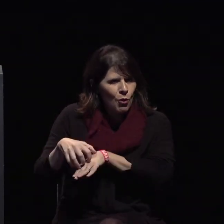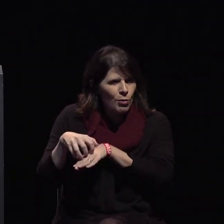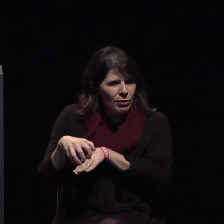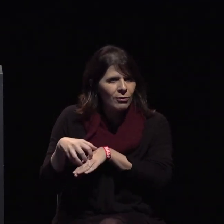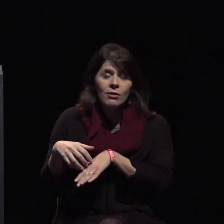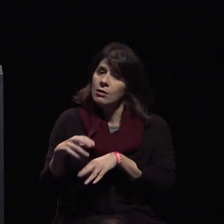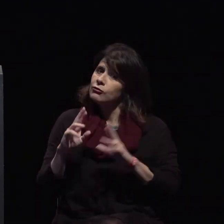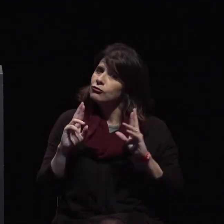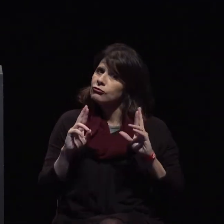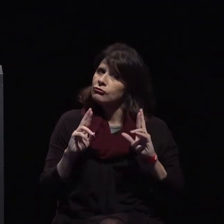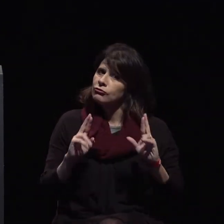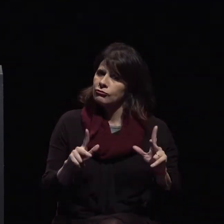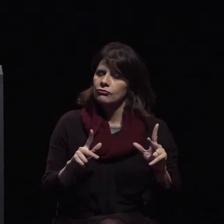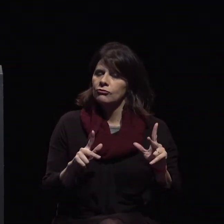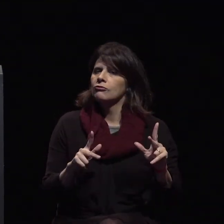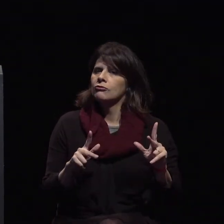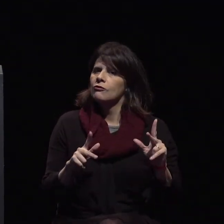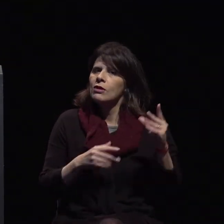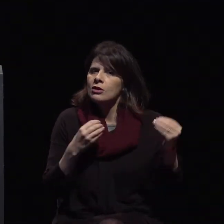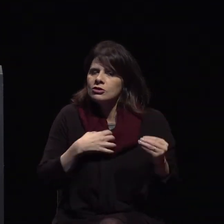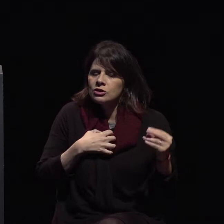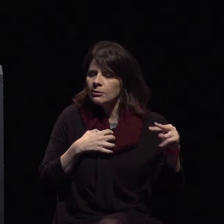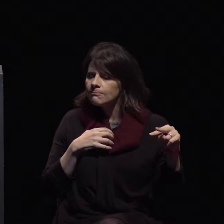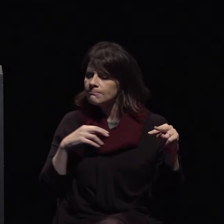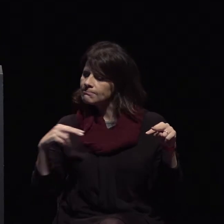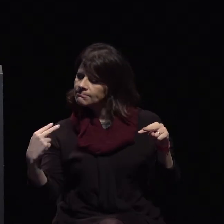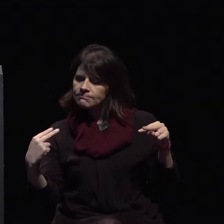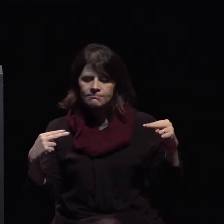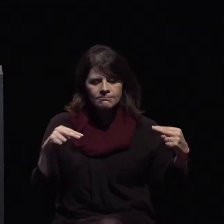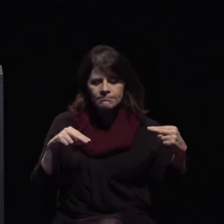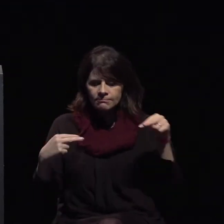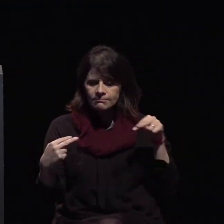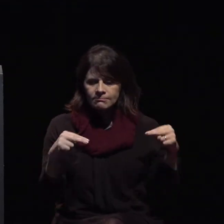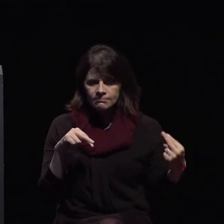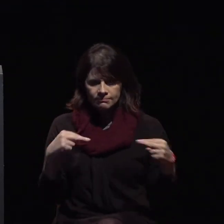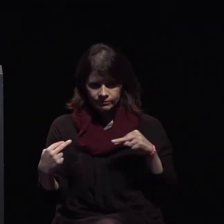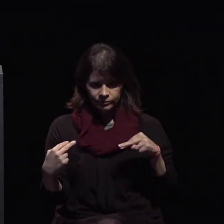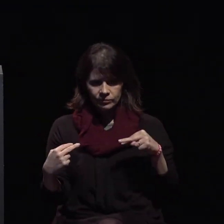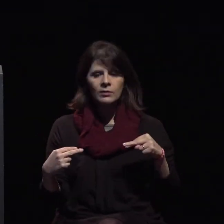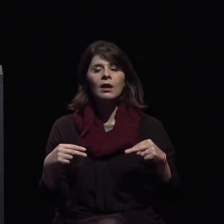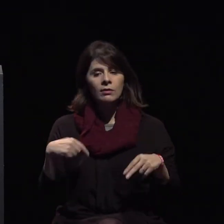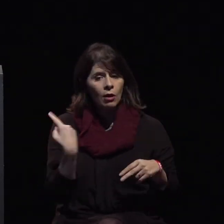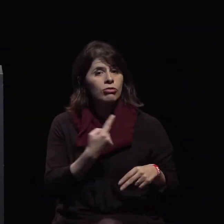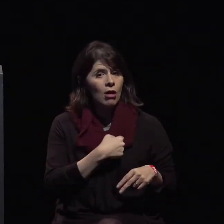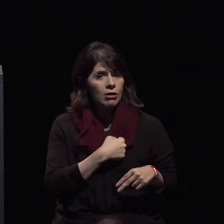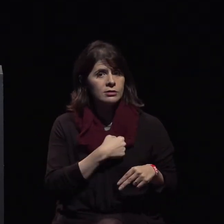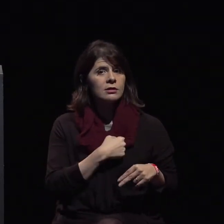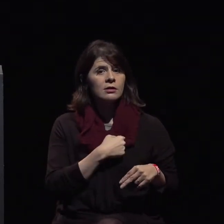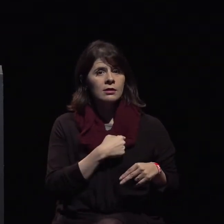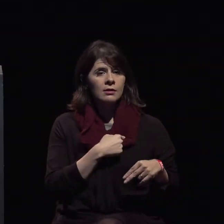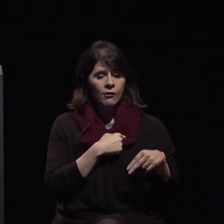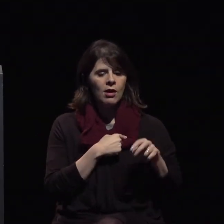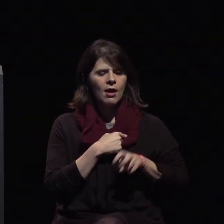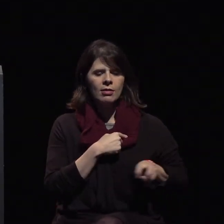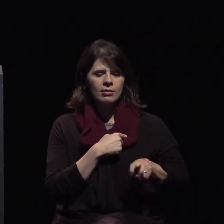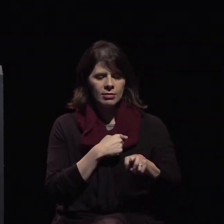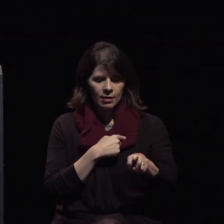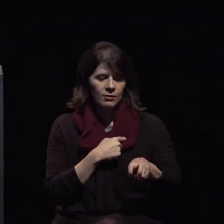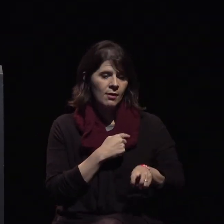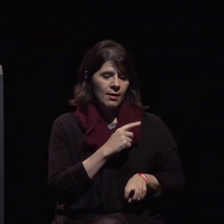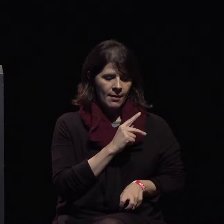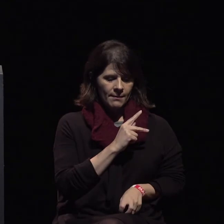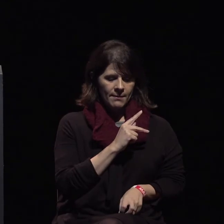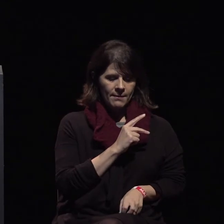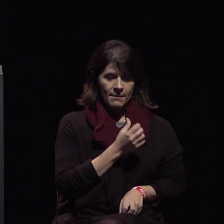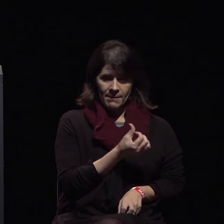gente observa. Então, a gente saiu até a Celso Garcia, então, saindo da Penha, do Largo do Rosário, até a Celso Garcia,